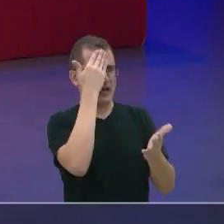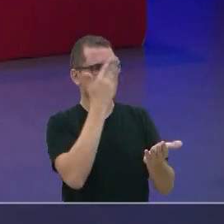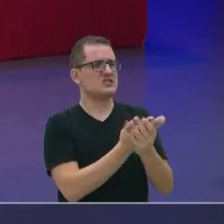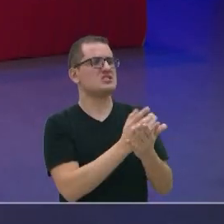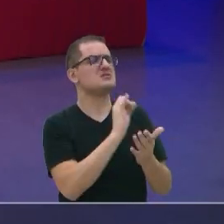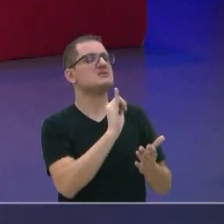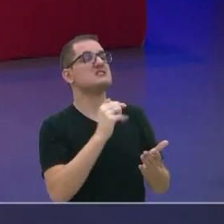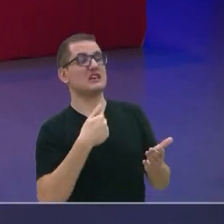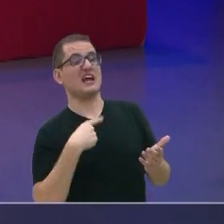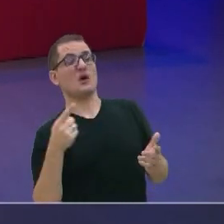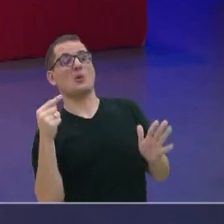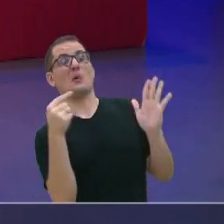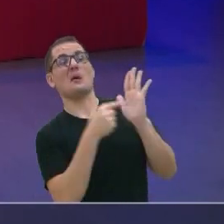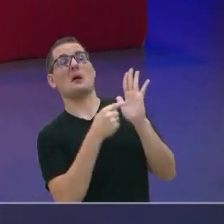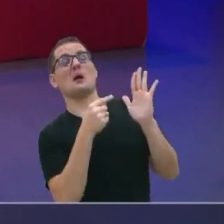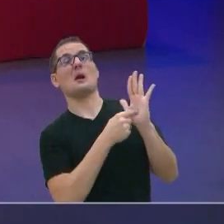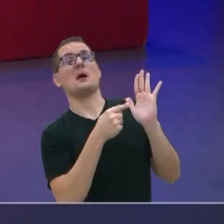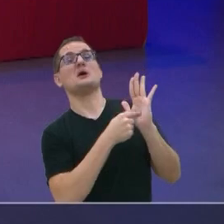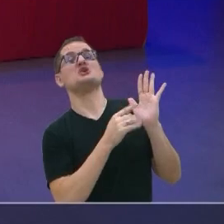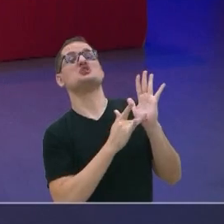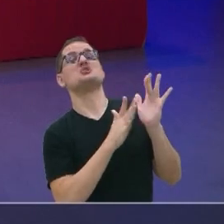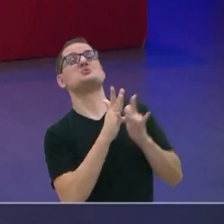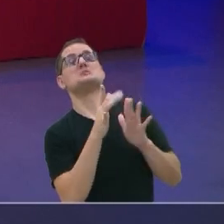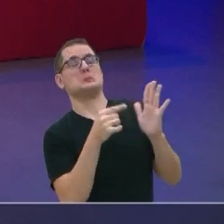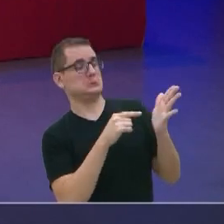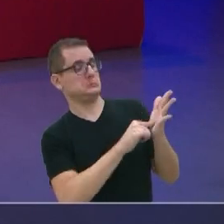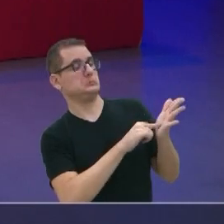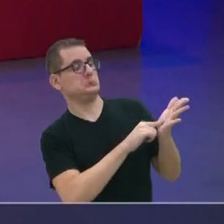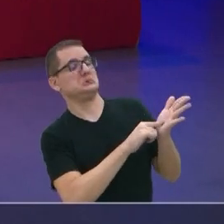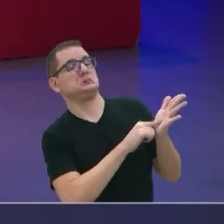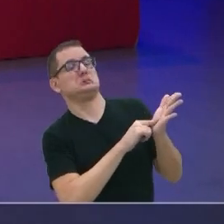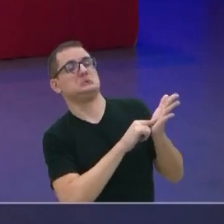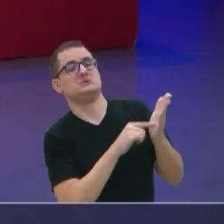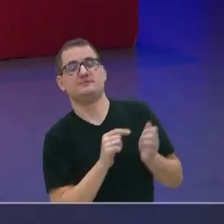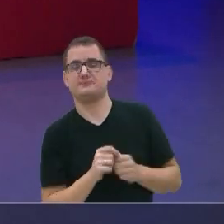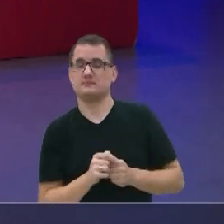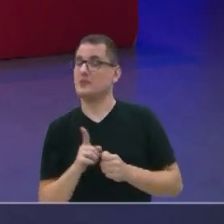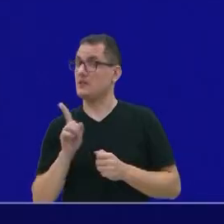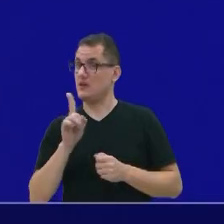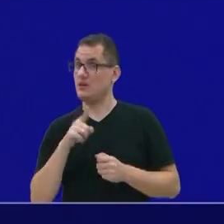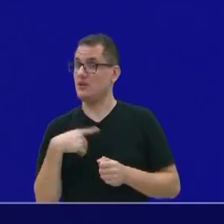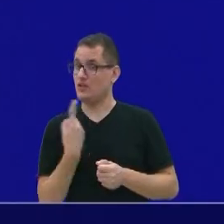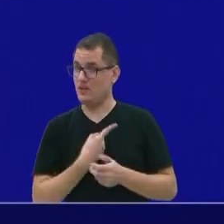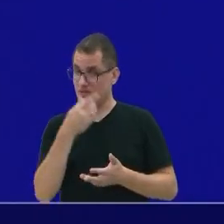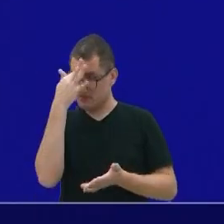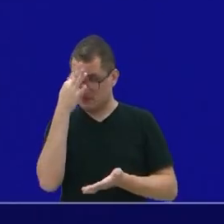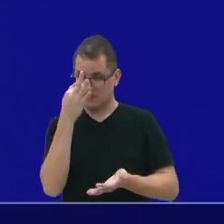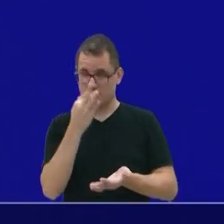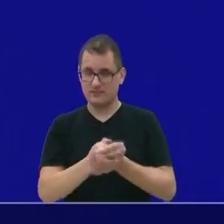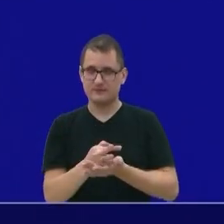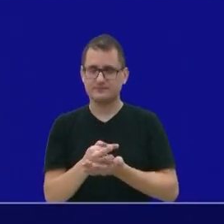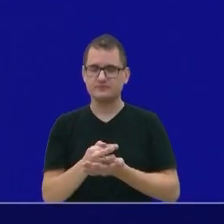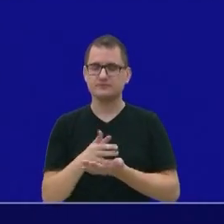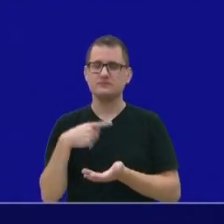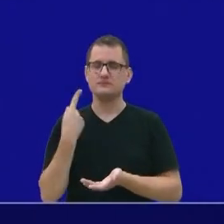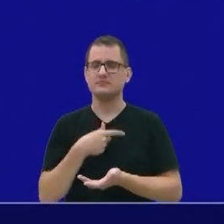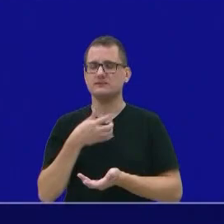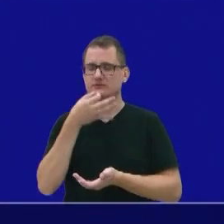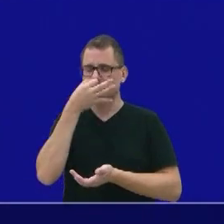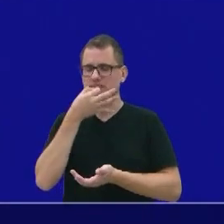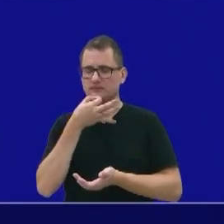no lado aberto dele. Pela fé, nós comungamos o